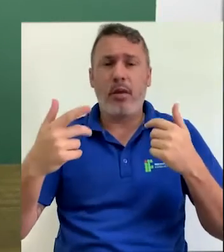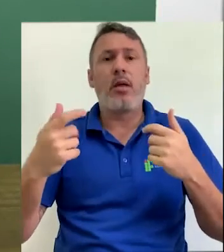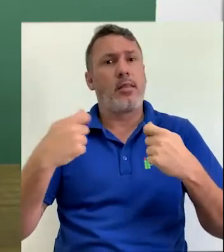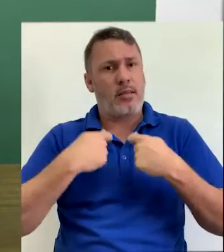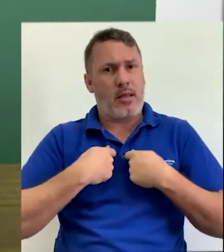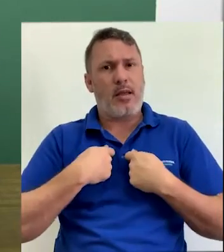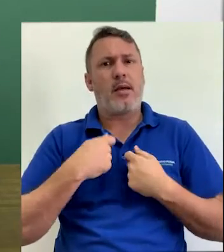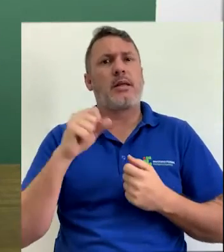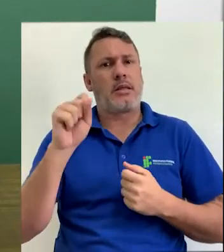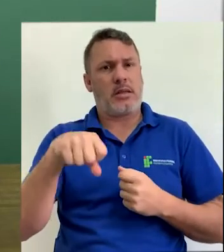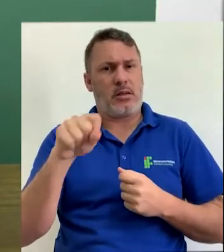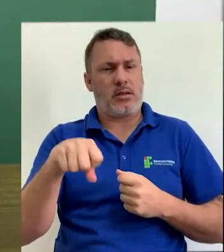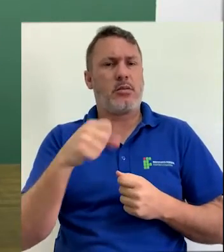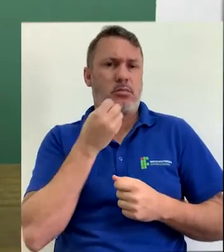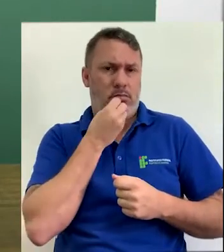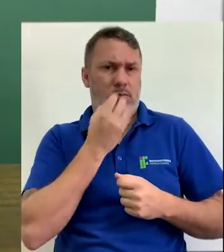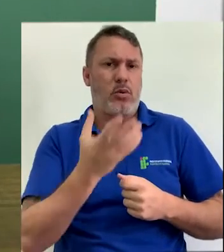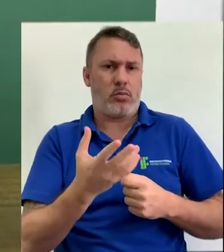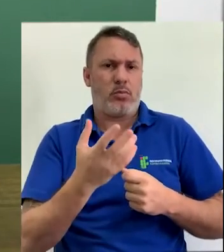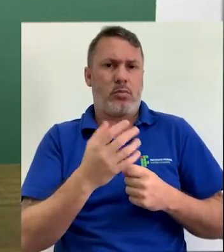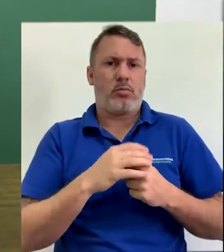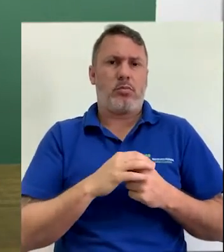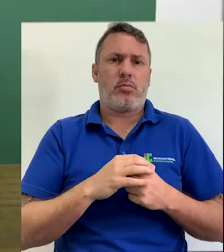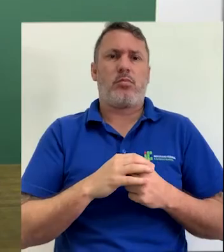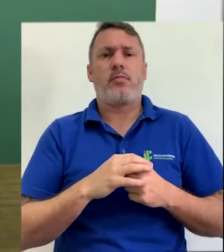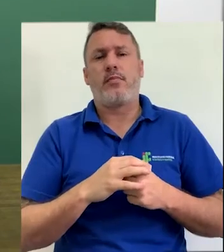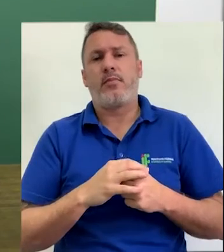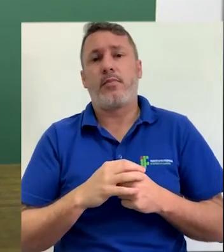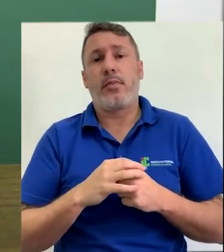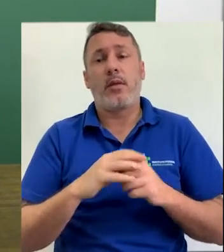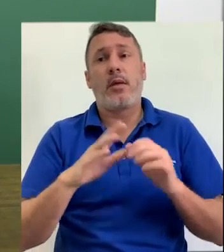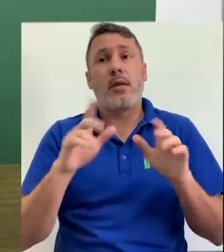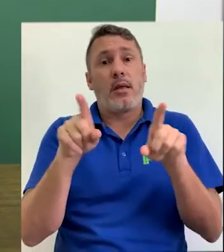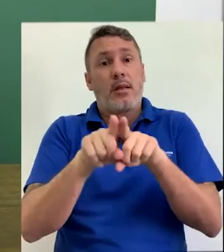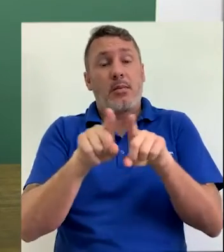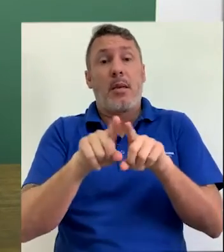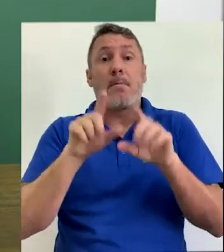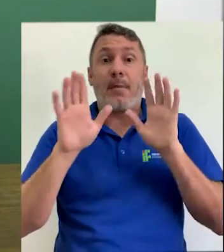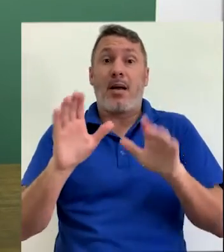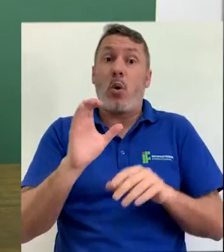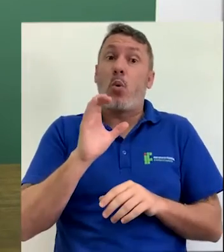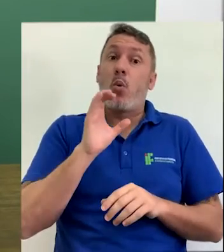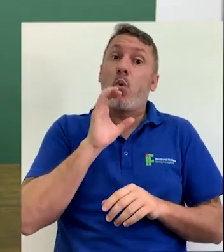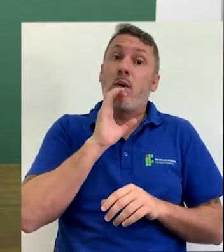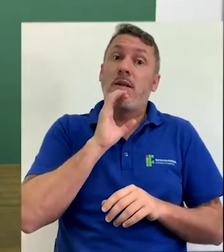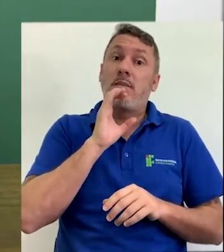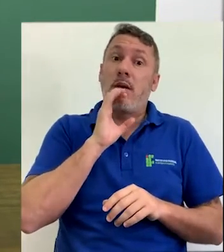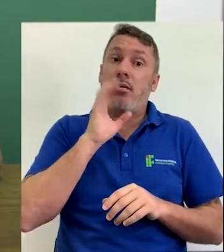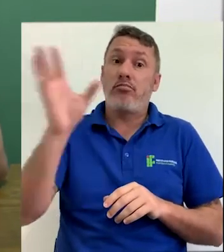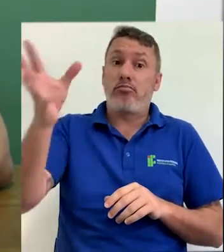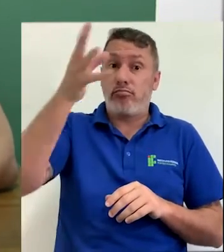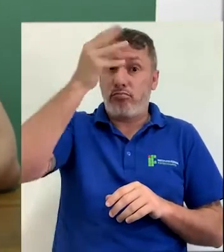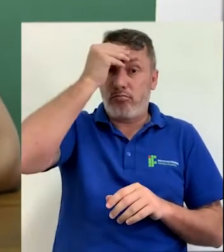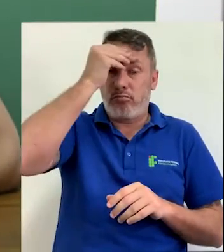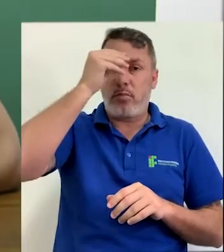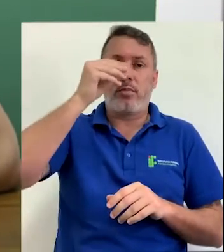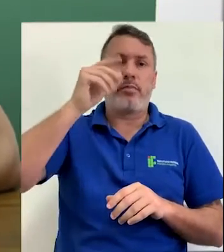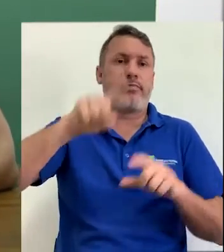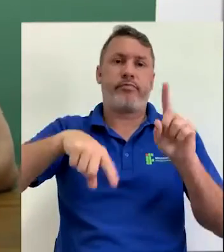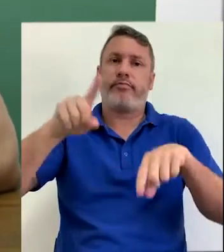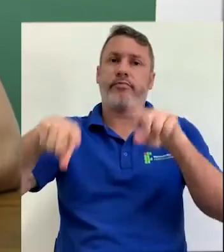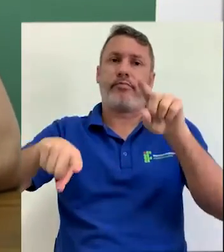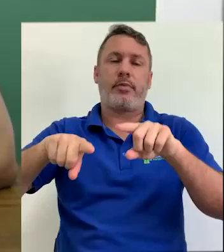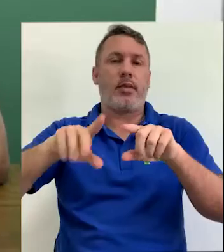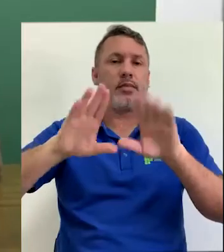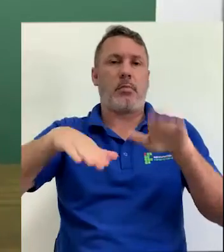trazer benefícios. Todavia o conhecimento é diferenciado. Porque se alguém perguntar assim